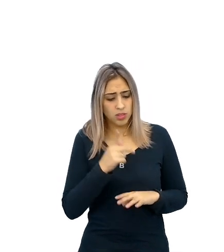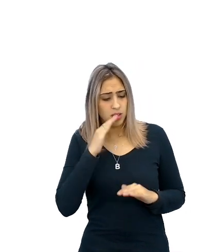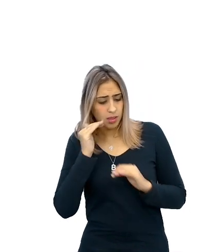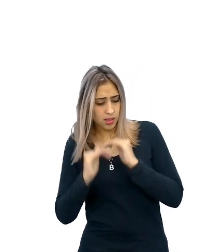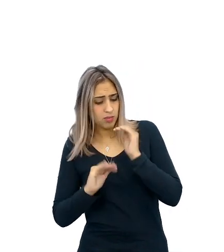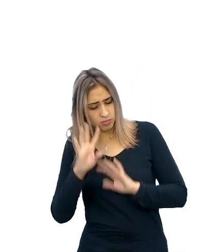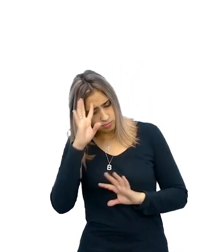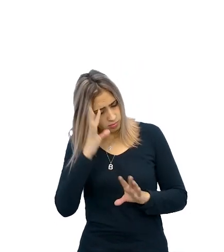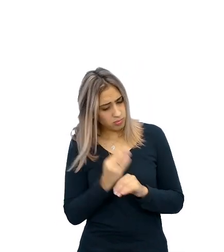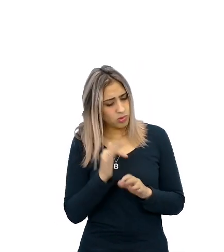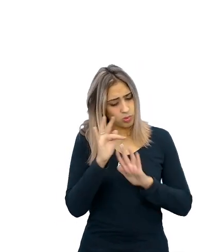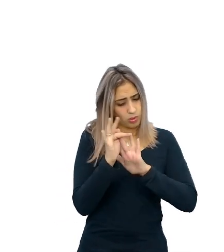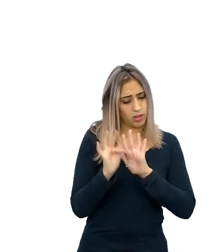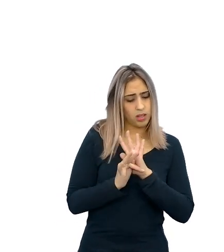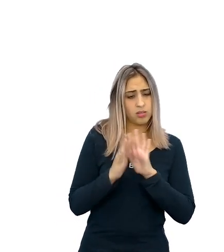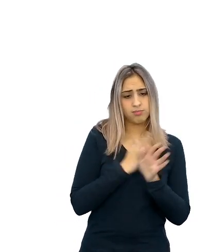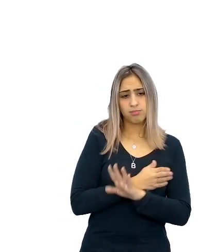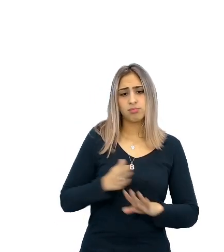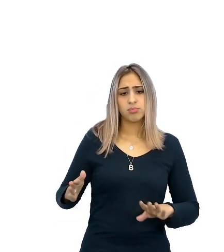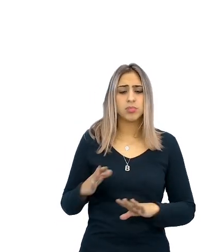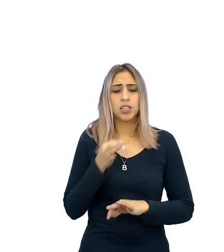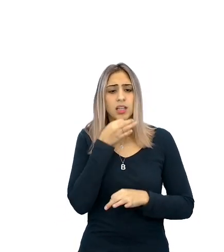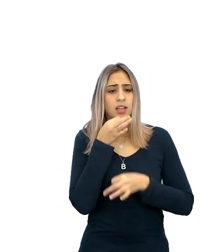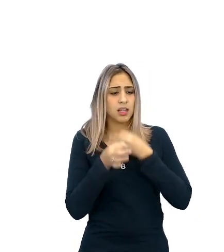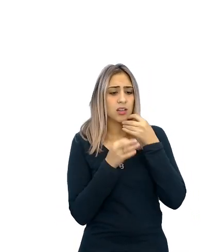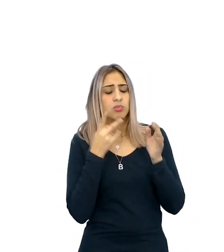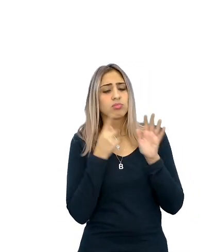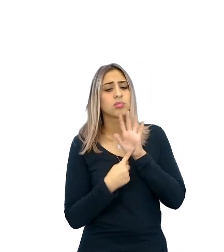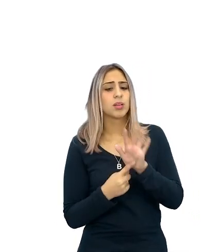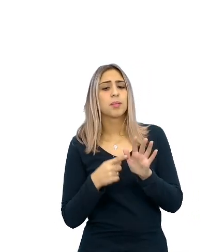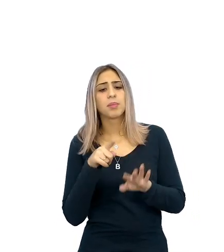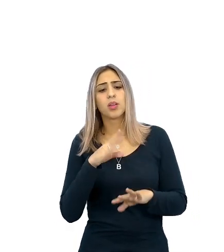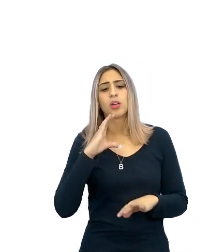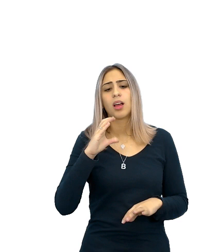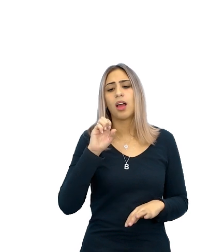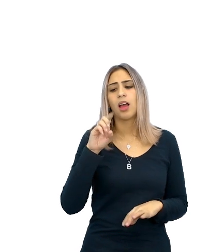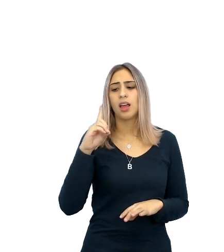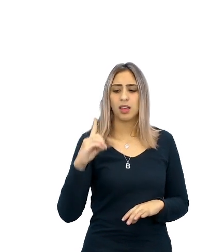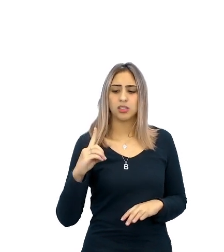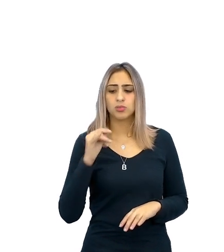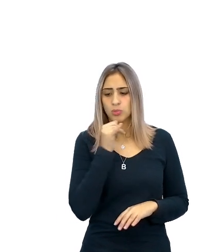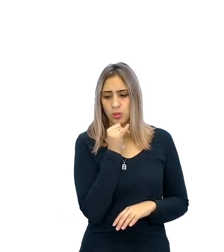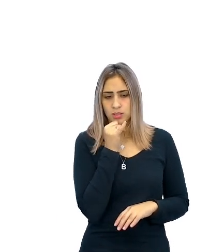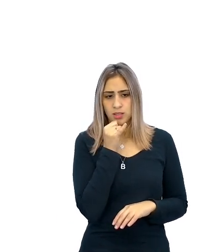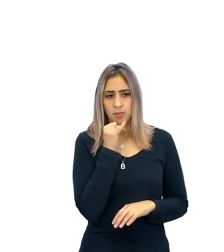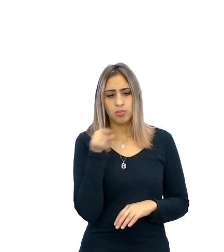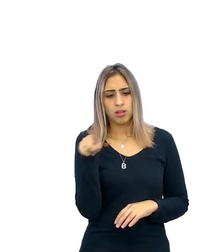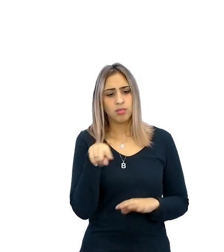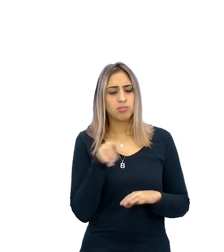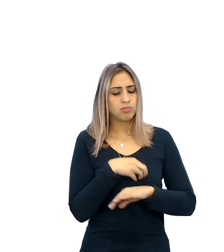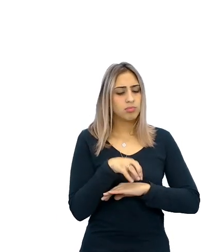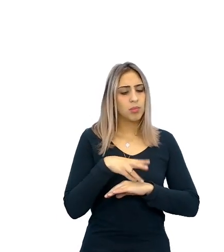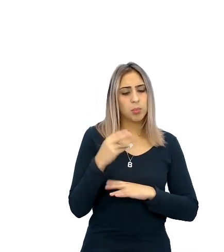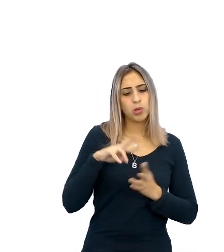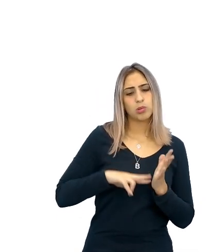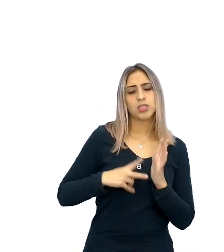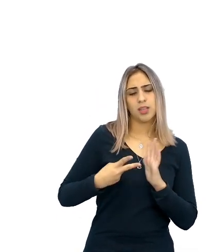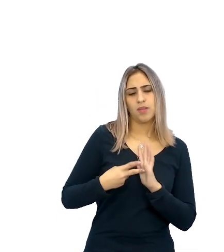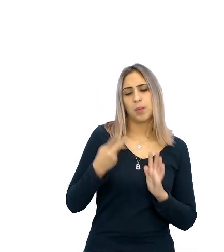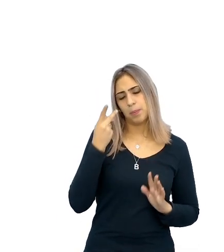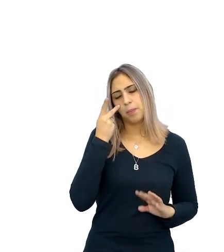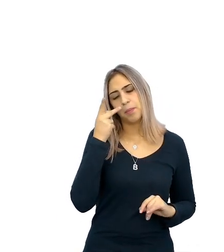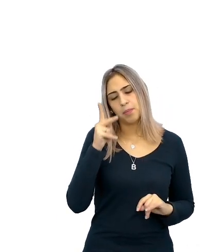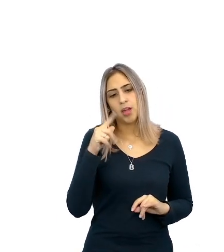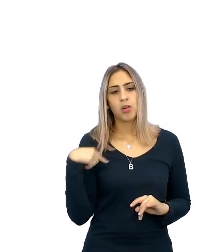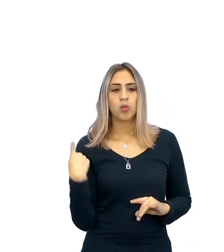de complexidade dos textos a partir de critérios indicados pelo CAED, por exemplo, que são indicadores muito significativos